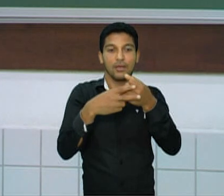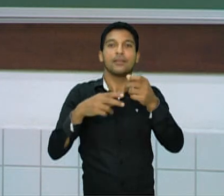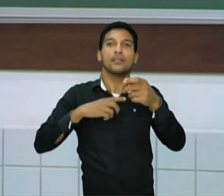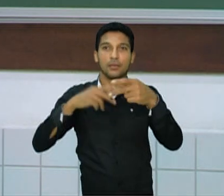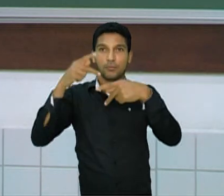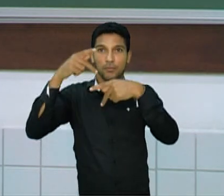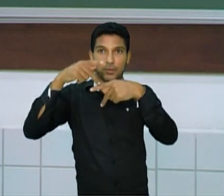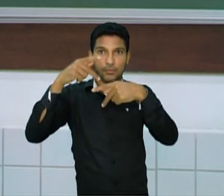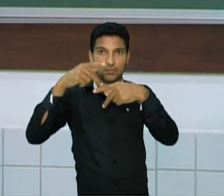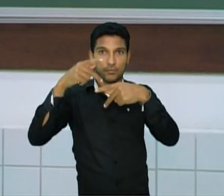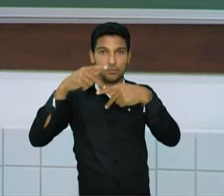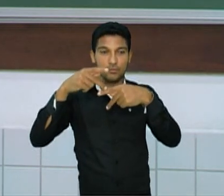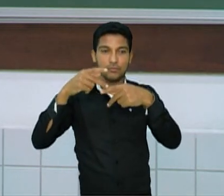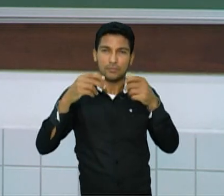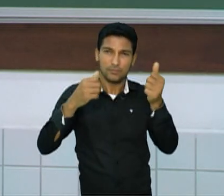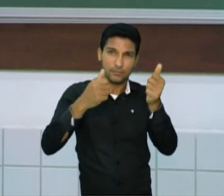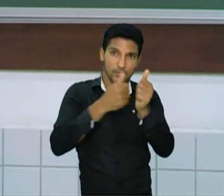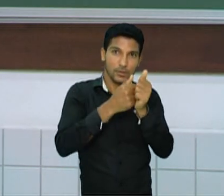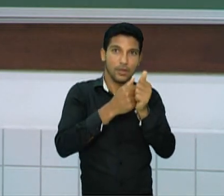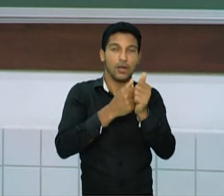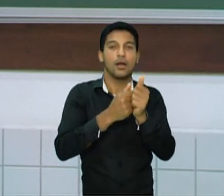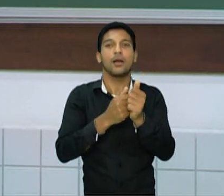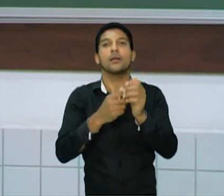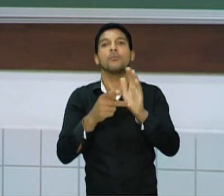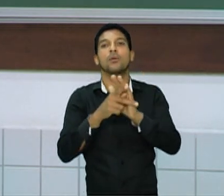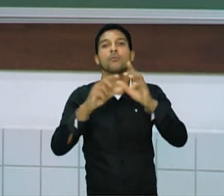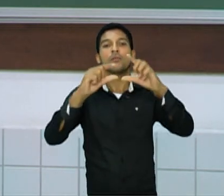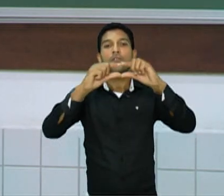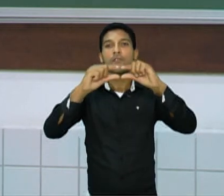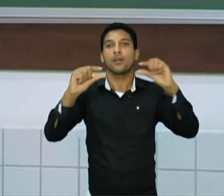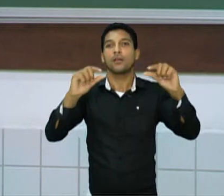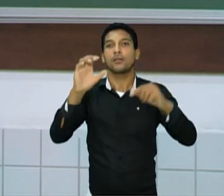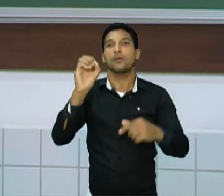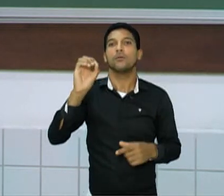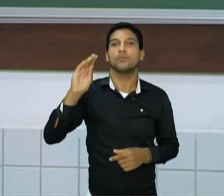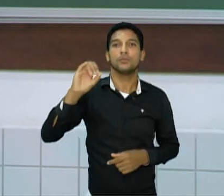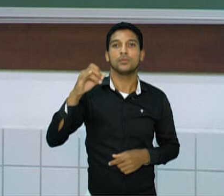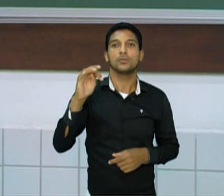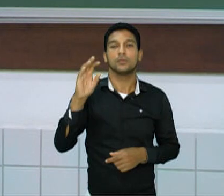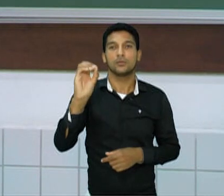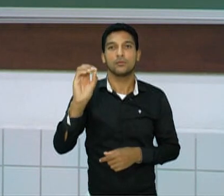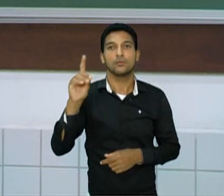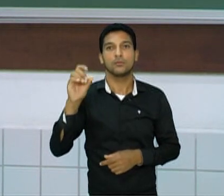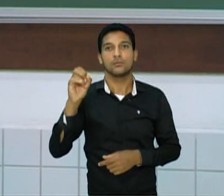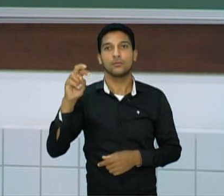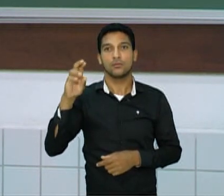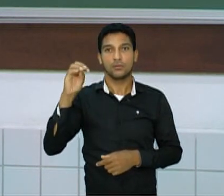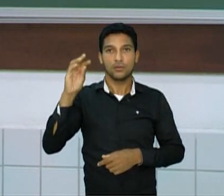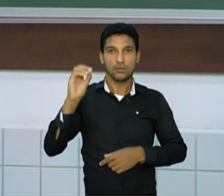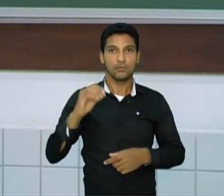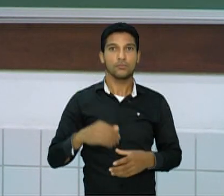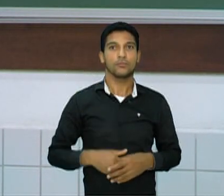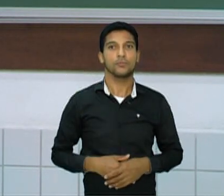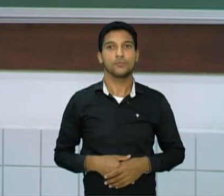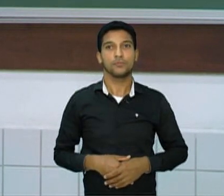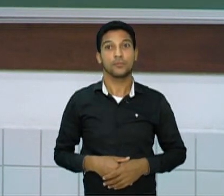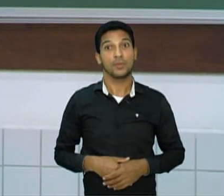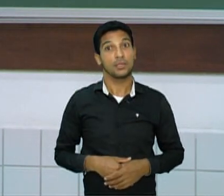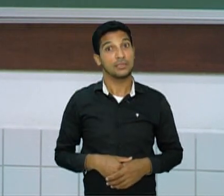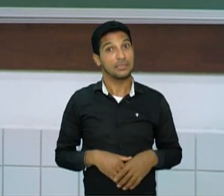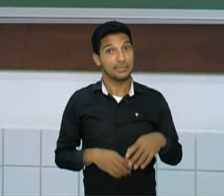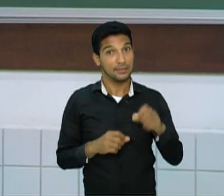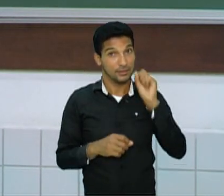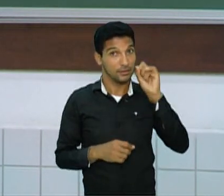objetiva indireta. Ou você pode chamar ela de objeto indireto também. Agora, está completando o sentido de um